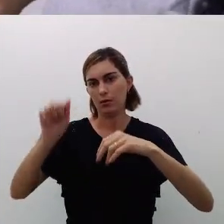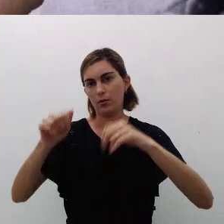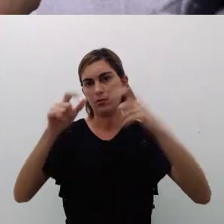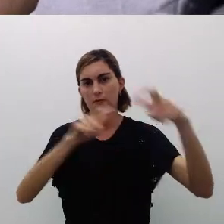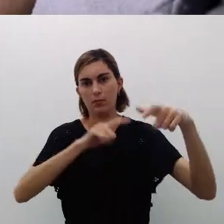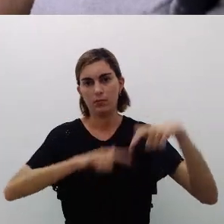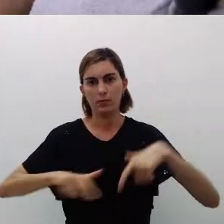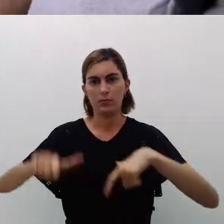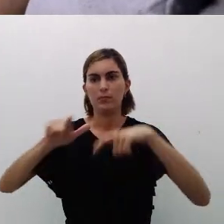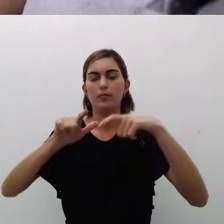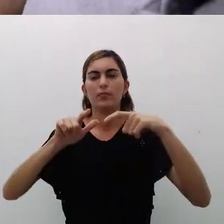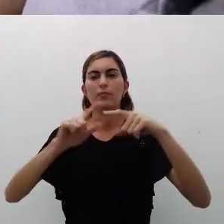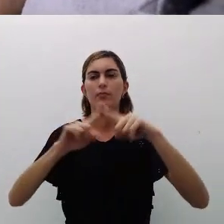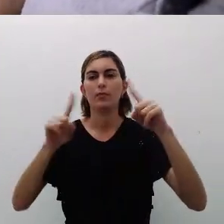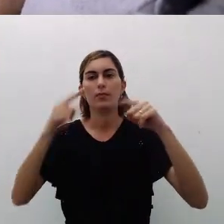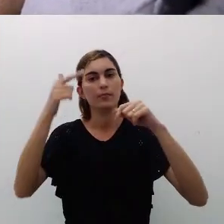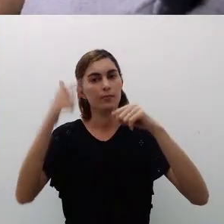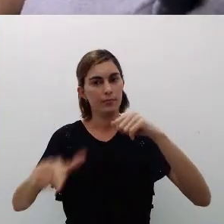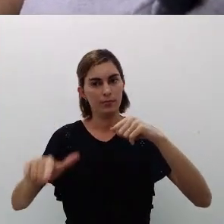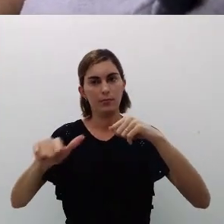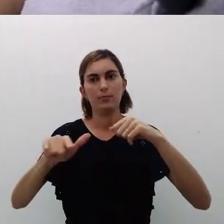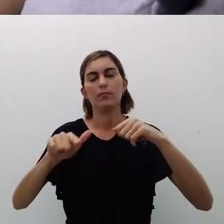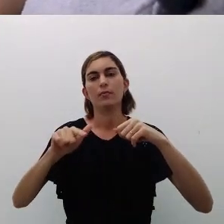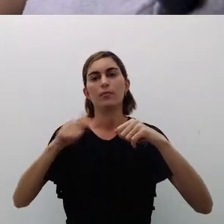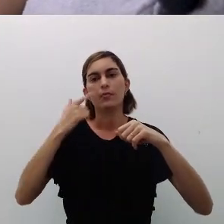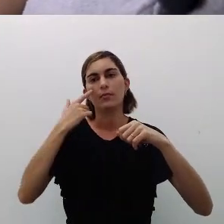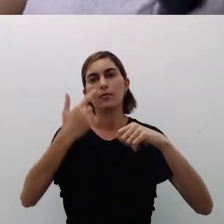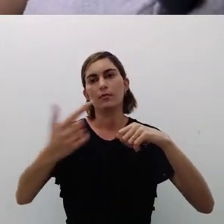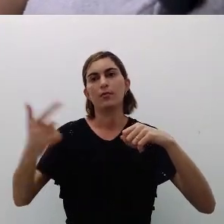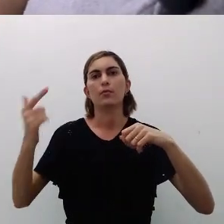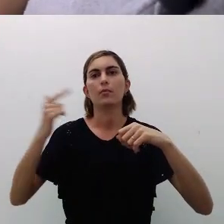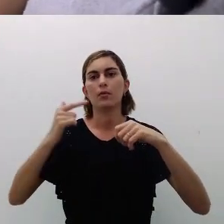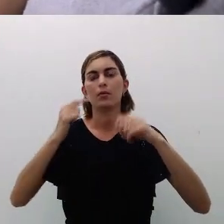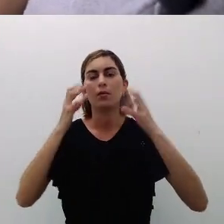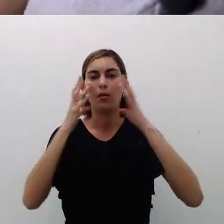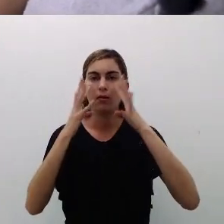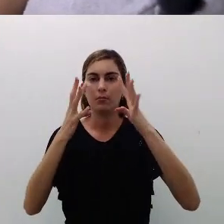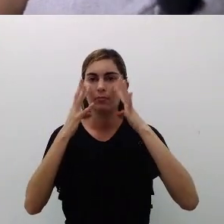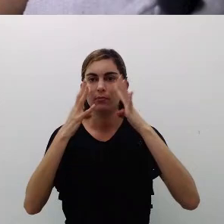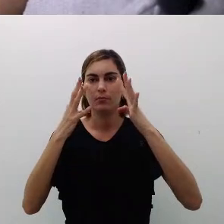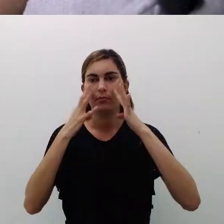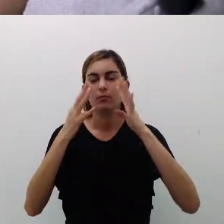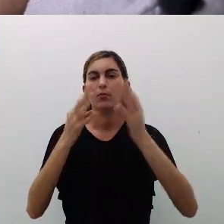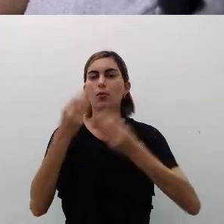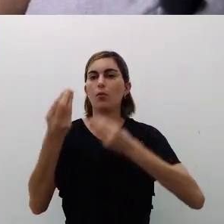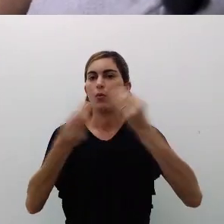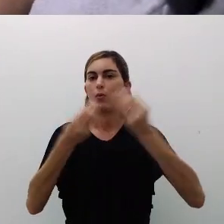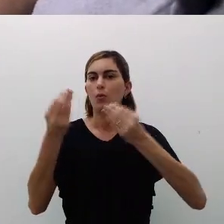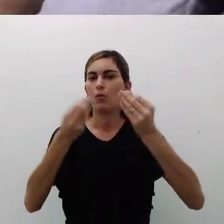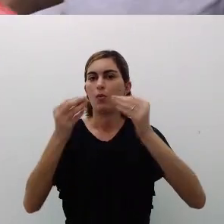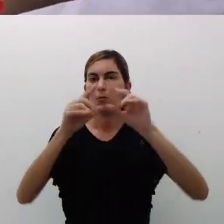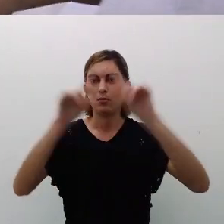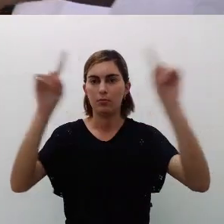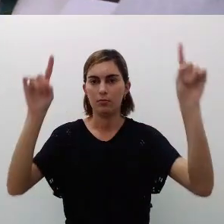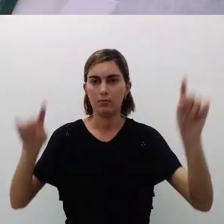uma vez, vamos observar a forma como está enquadrado o espaço.